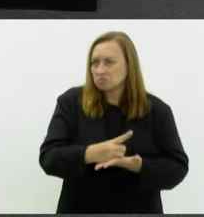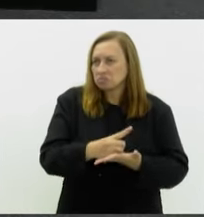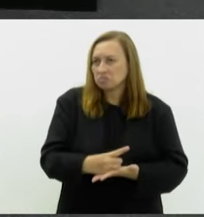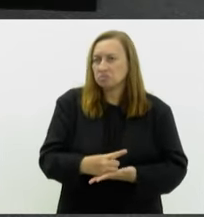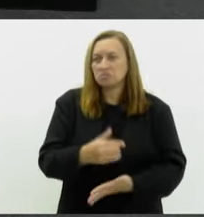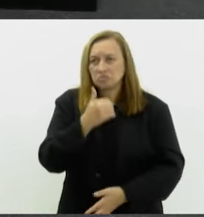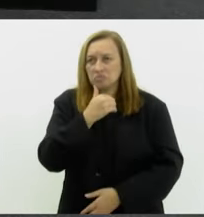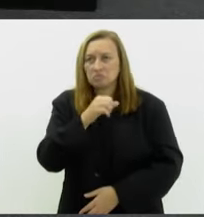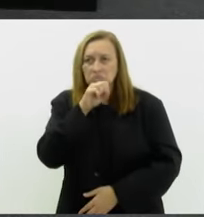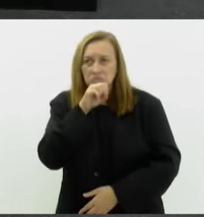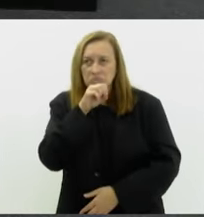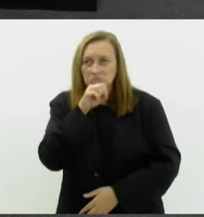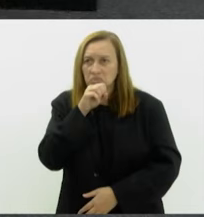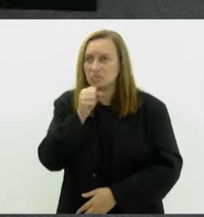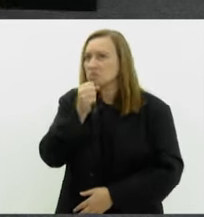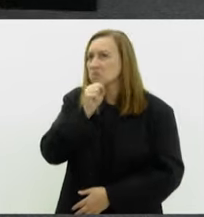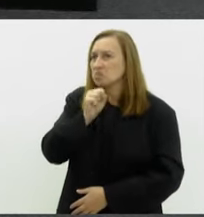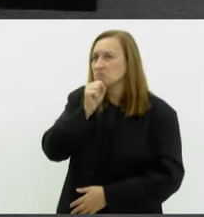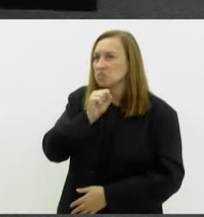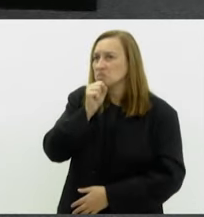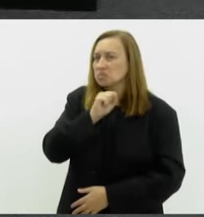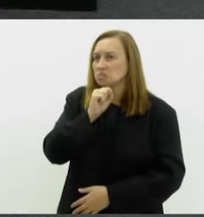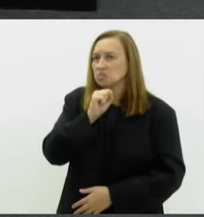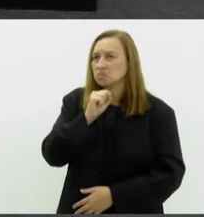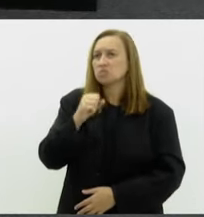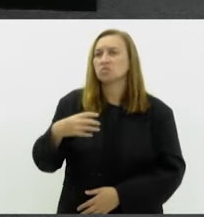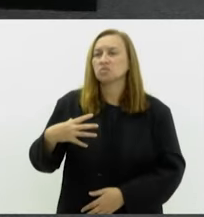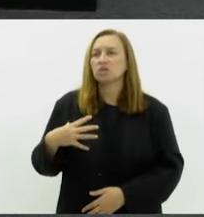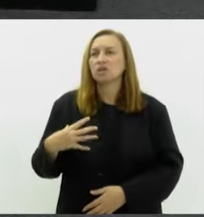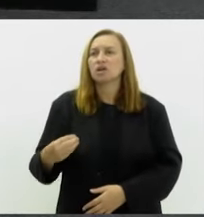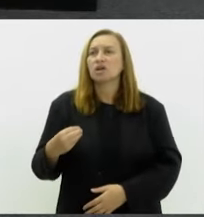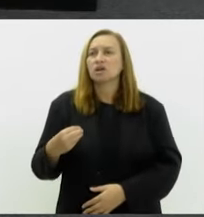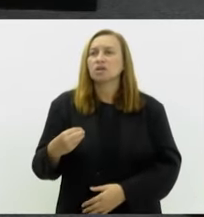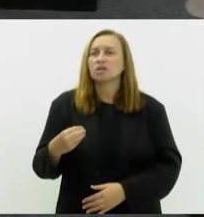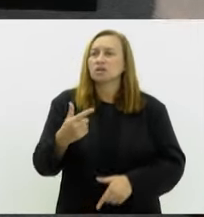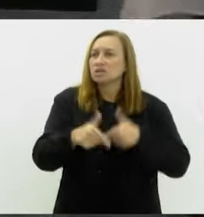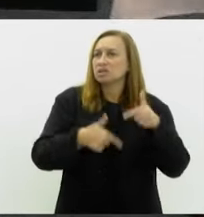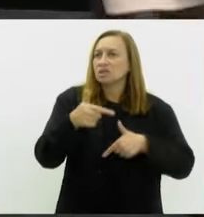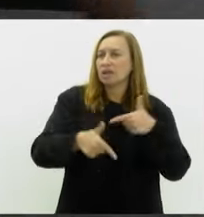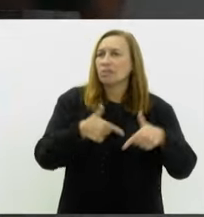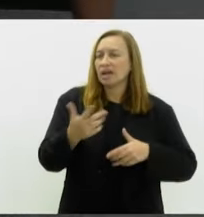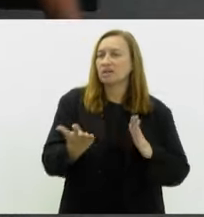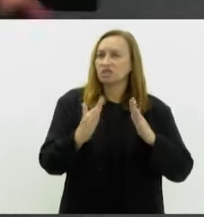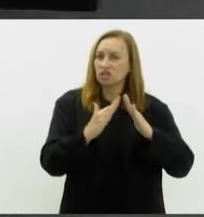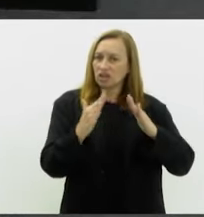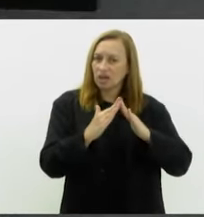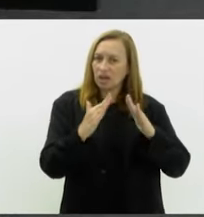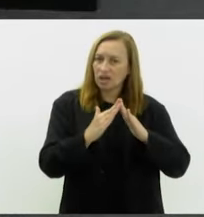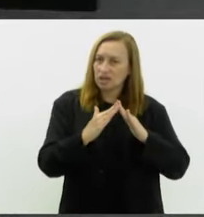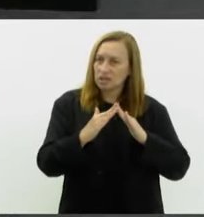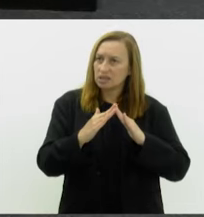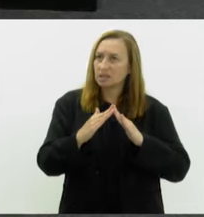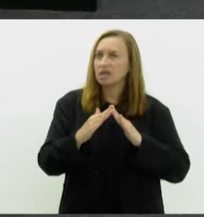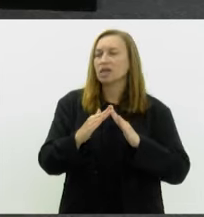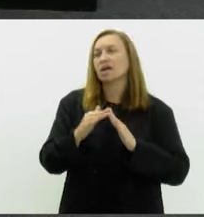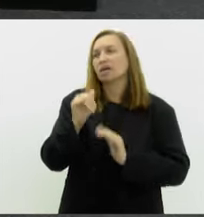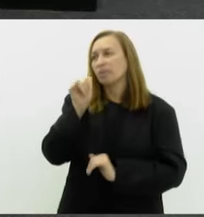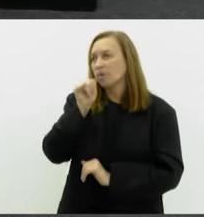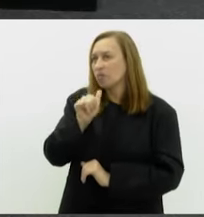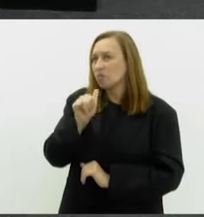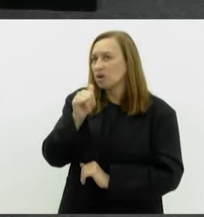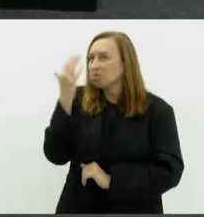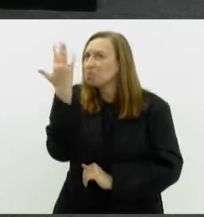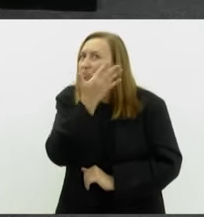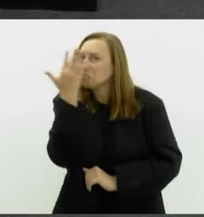avós, filhas, o quanto que esse trabalho doméstico é um trabalho essencialmente feminino e